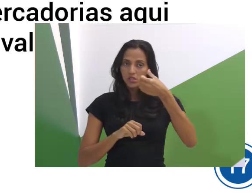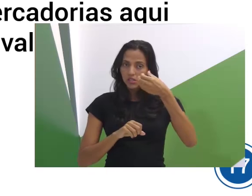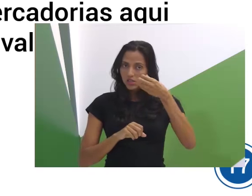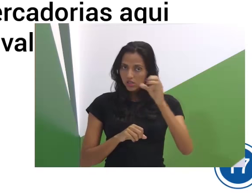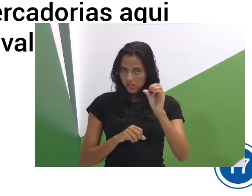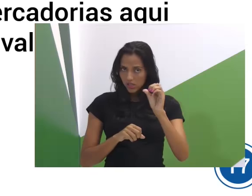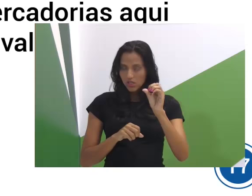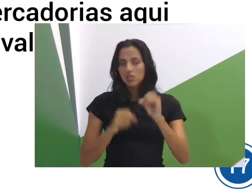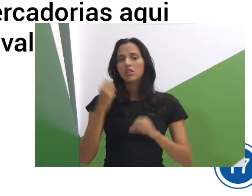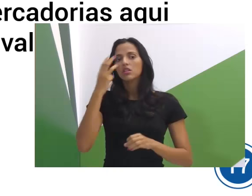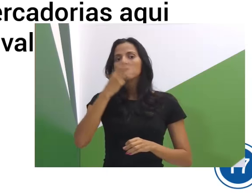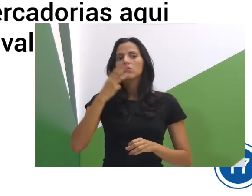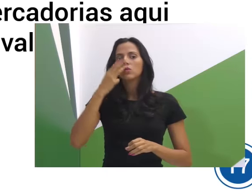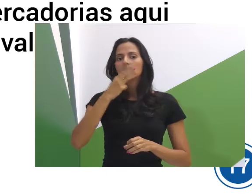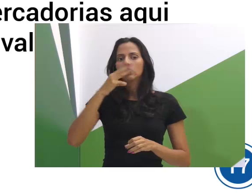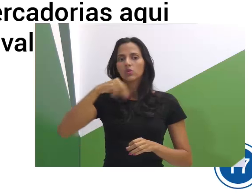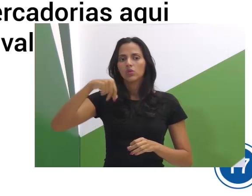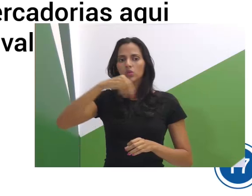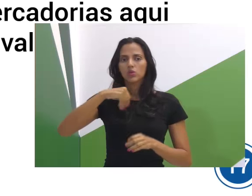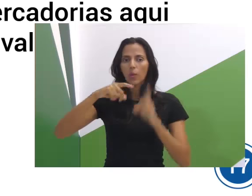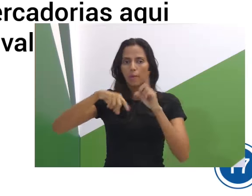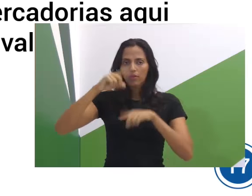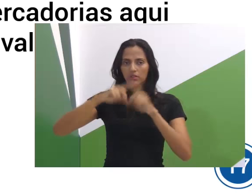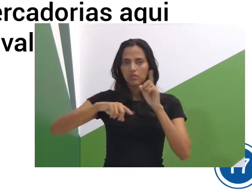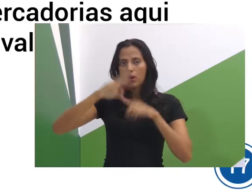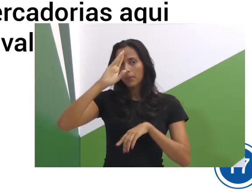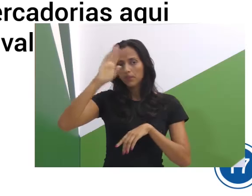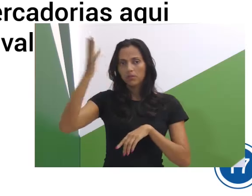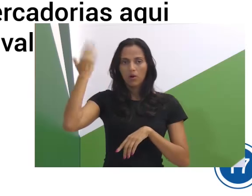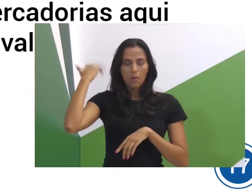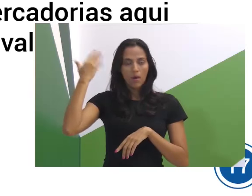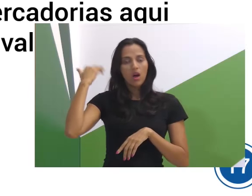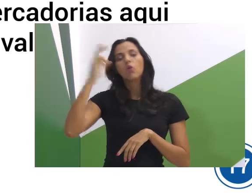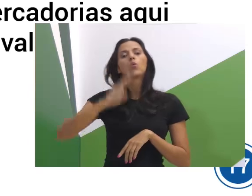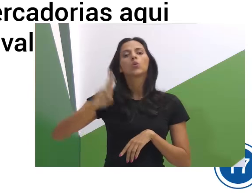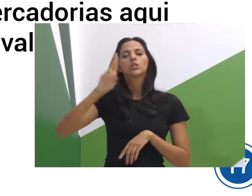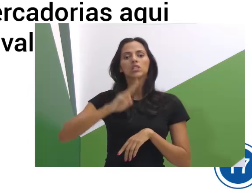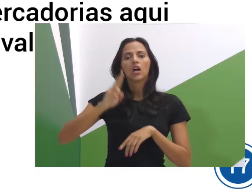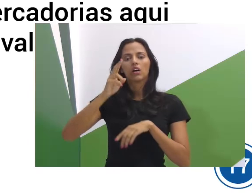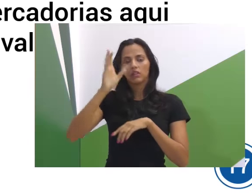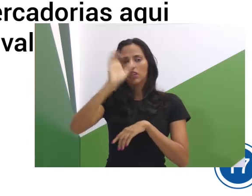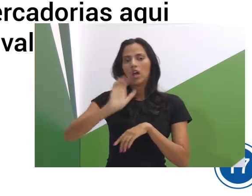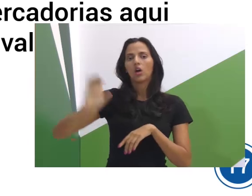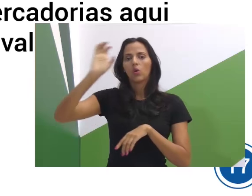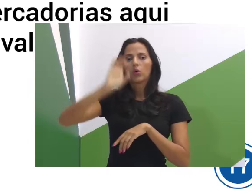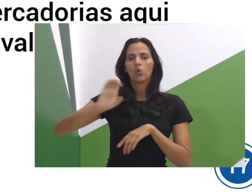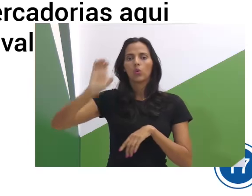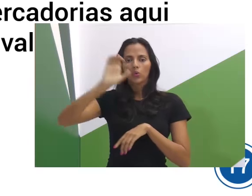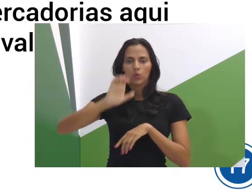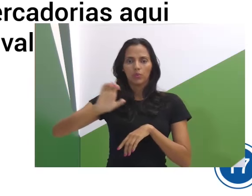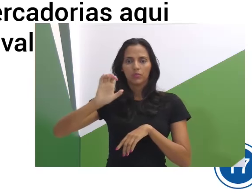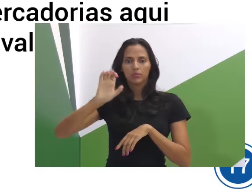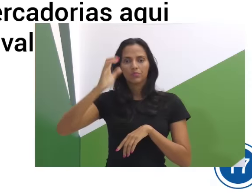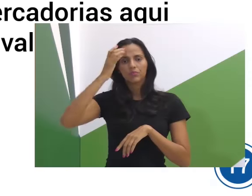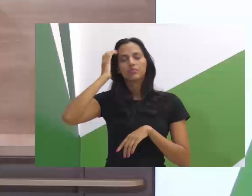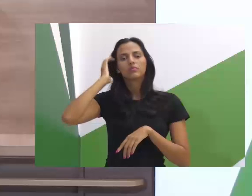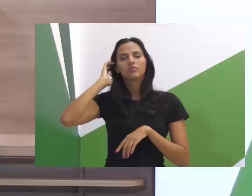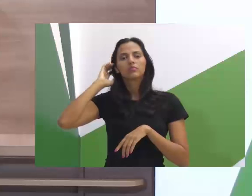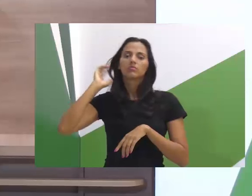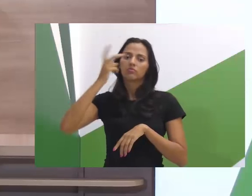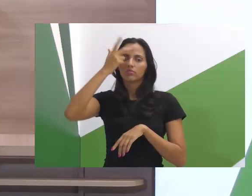visto que o açúcar era um produto muito caro, utilizado na Europa, né? Então, eles trouxeram os